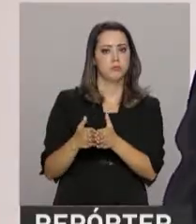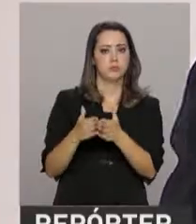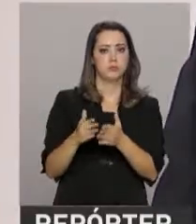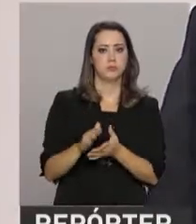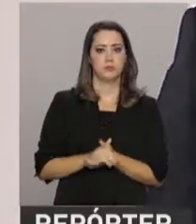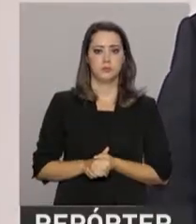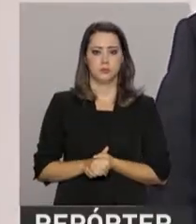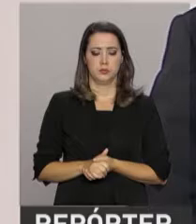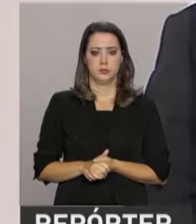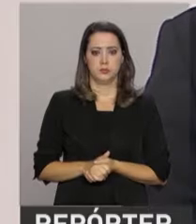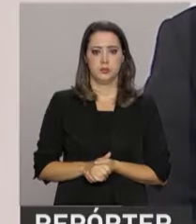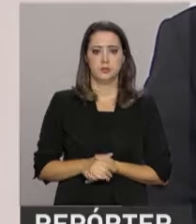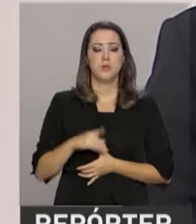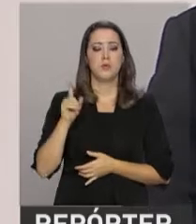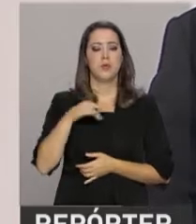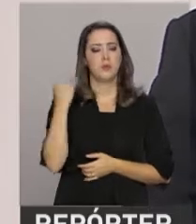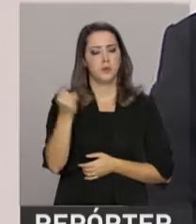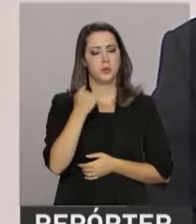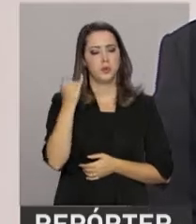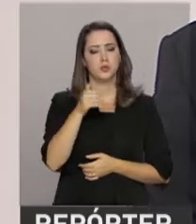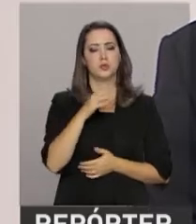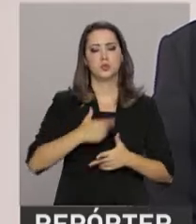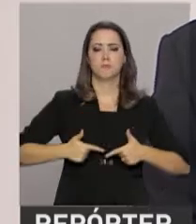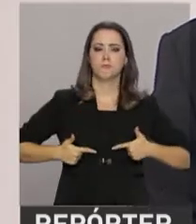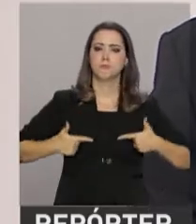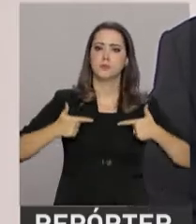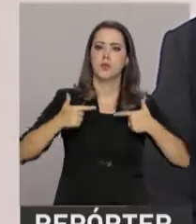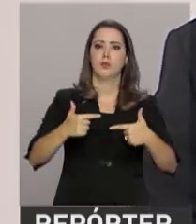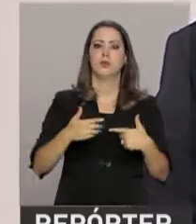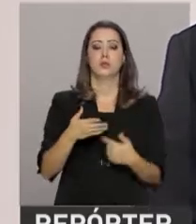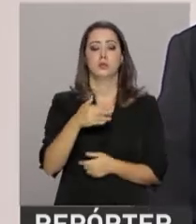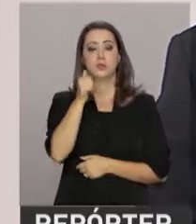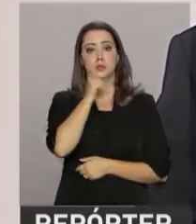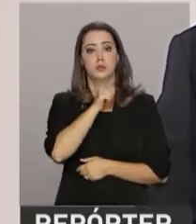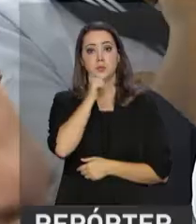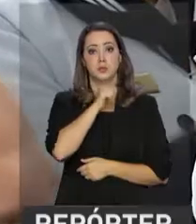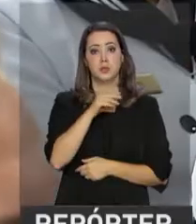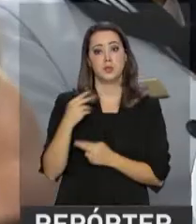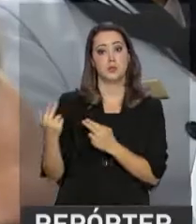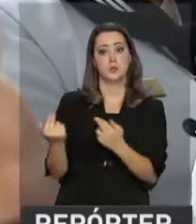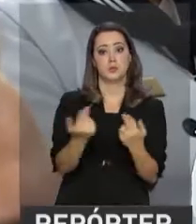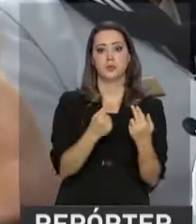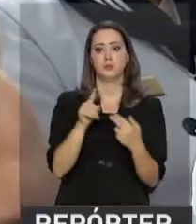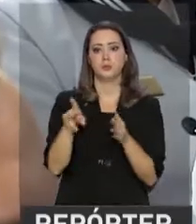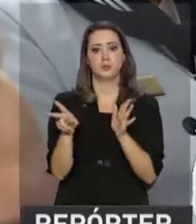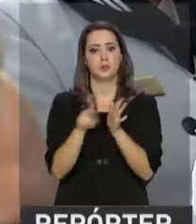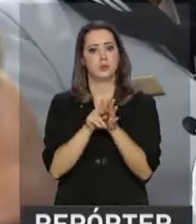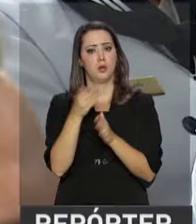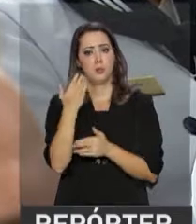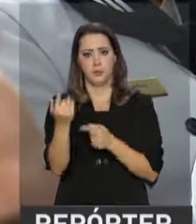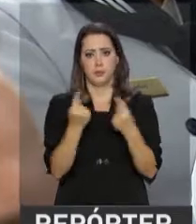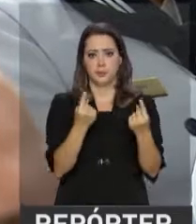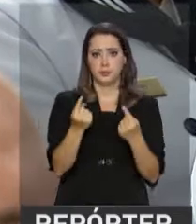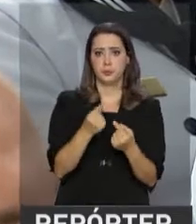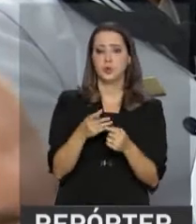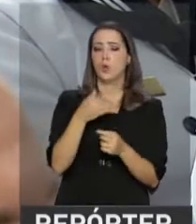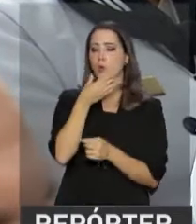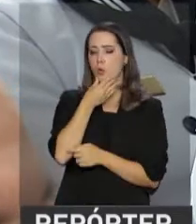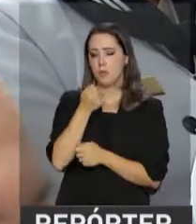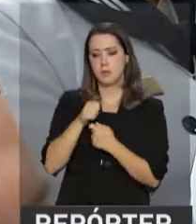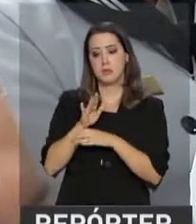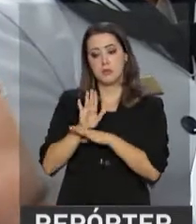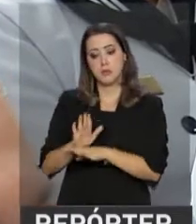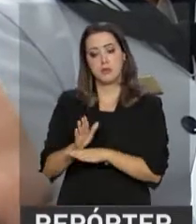importantíssimo a luta das mulheres por igualdade é uma luta delas é uma luta que cabe aos homens apoiados por